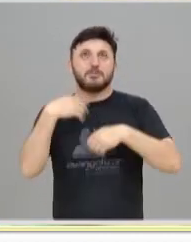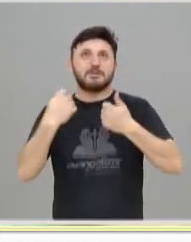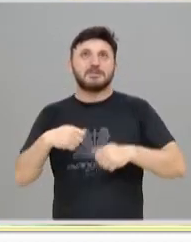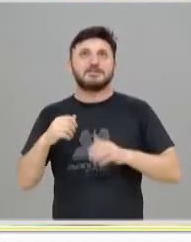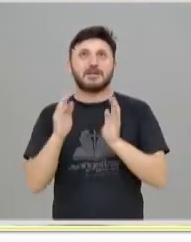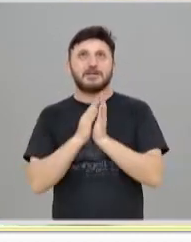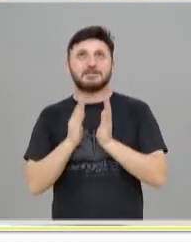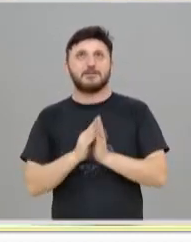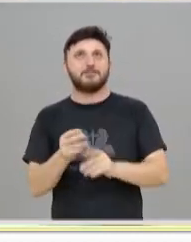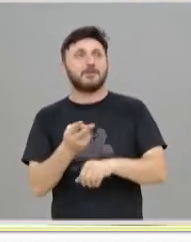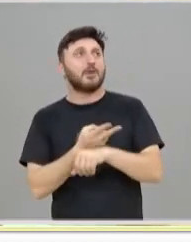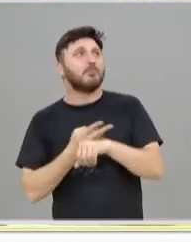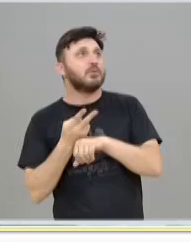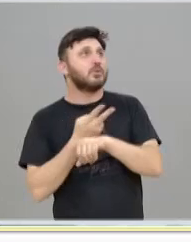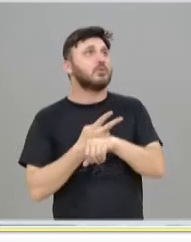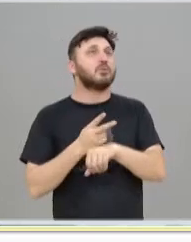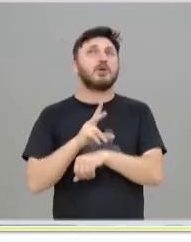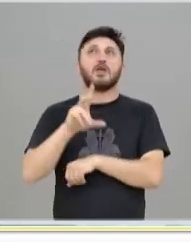E foi procurar Deus.